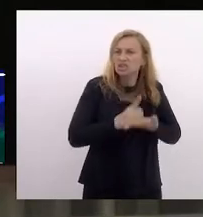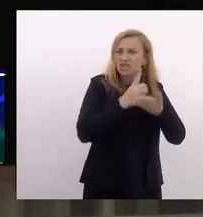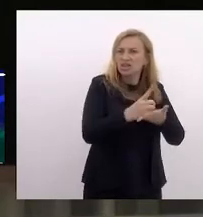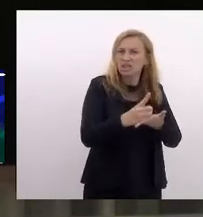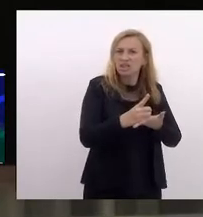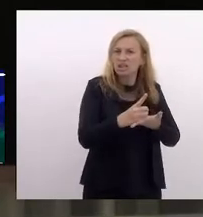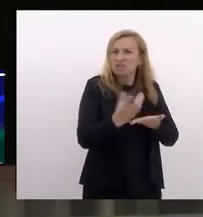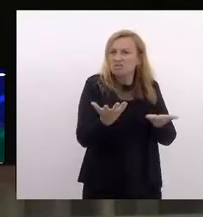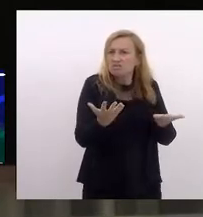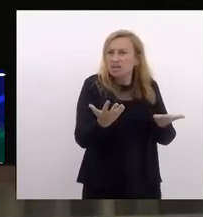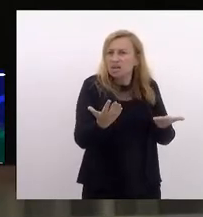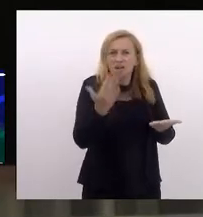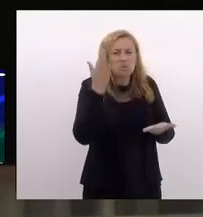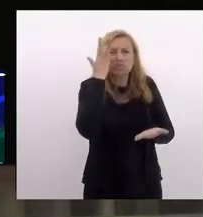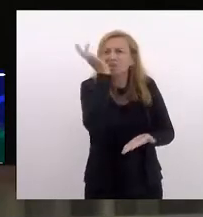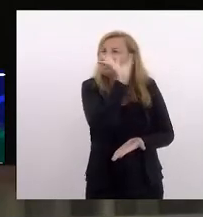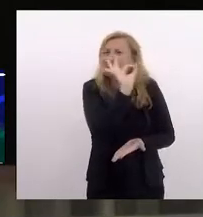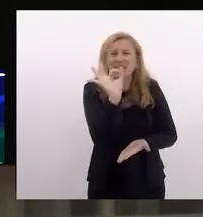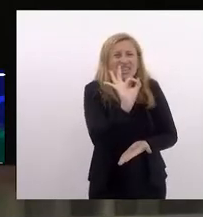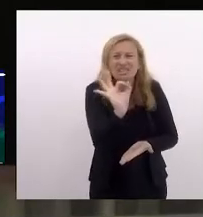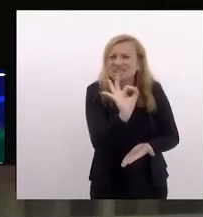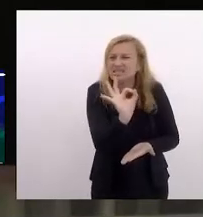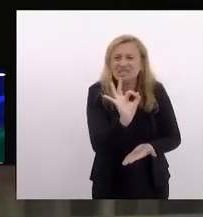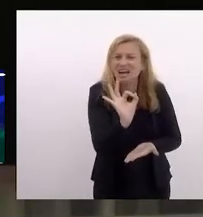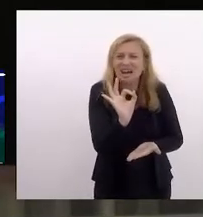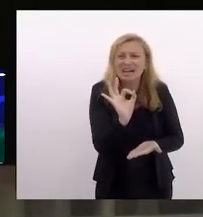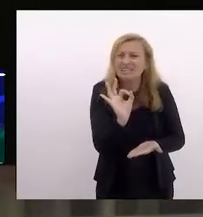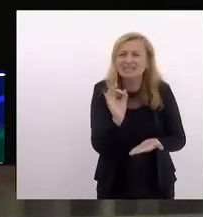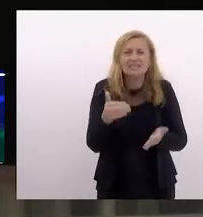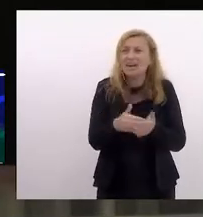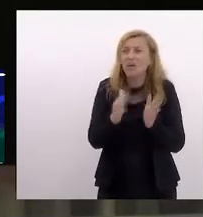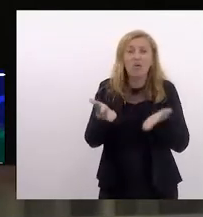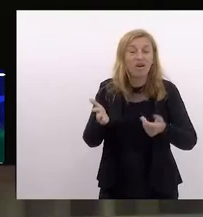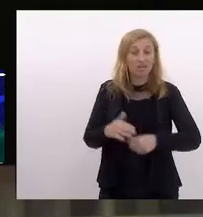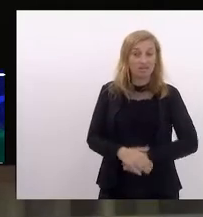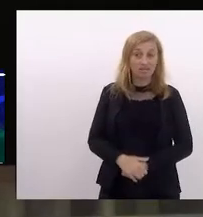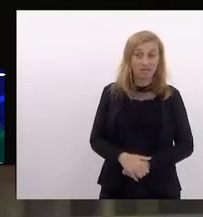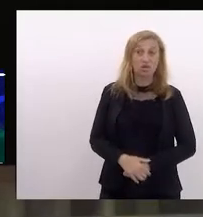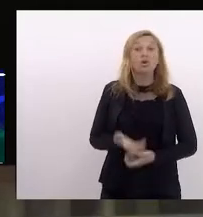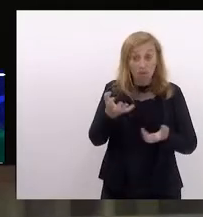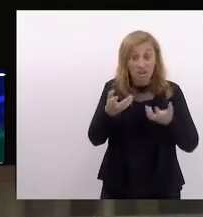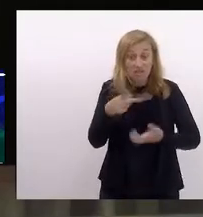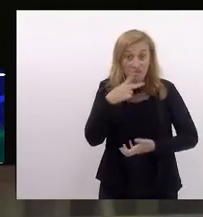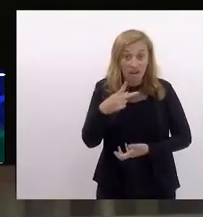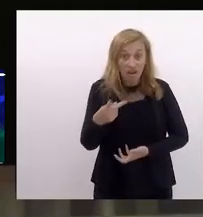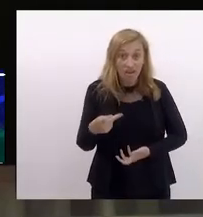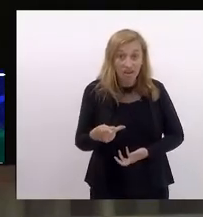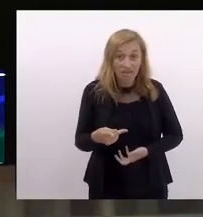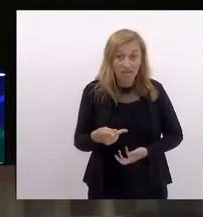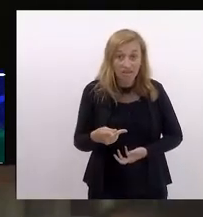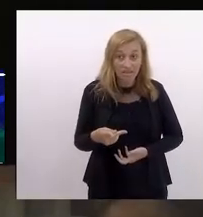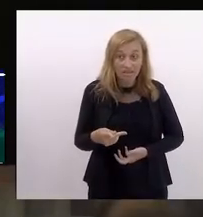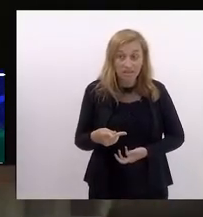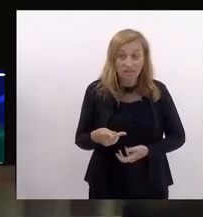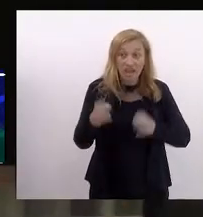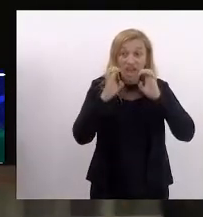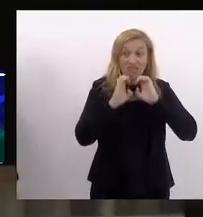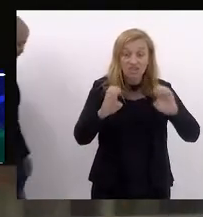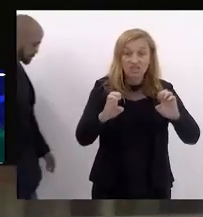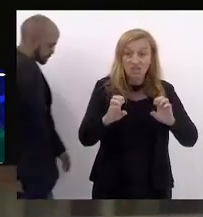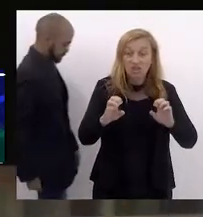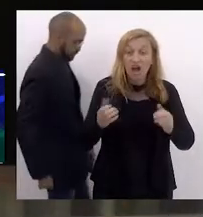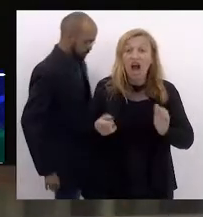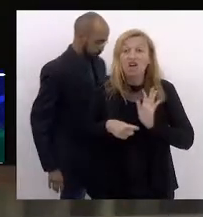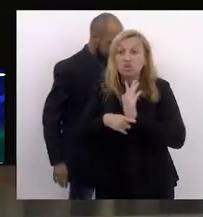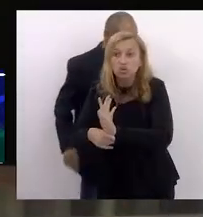credo Eu não entendi esse a fim de garantir até agora o que eu quero dizer é que o evangelho